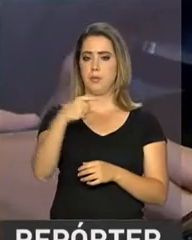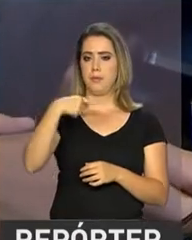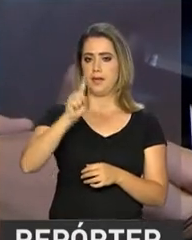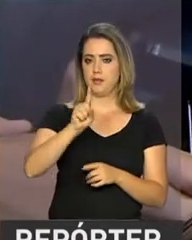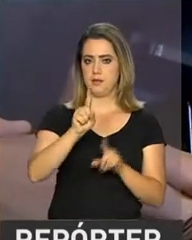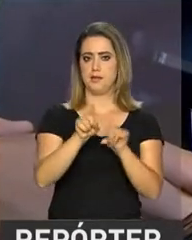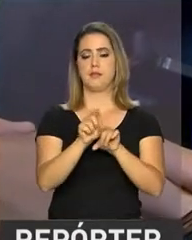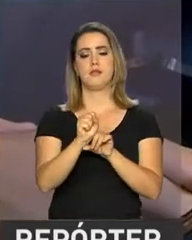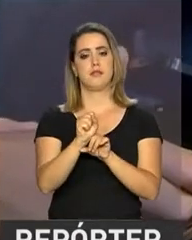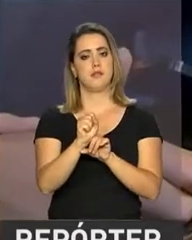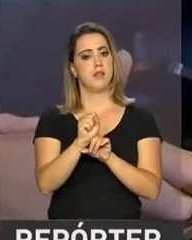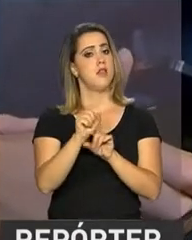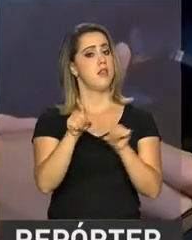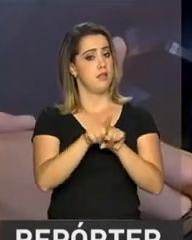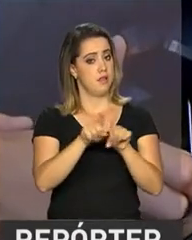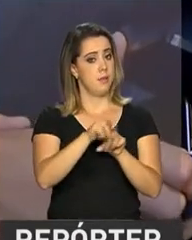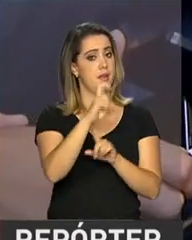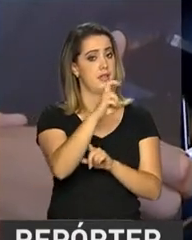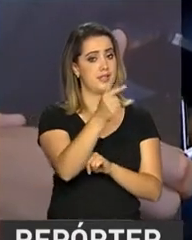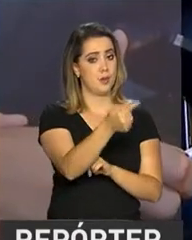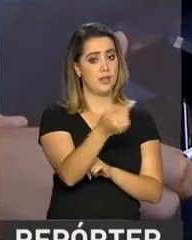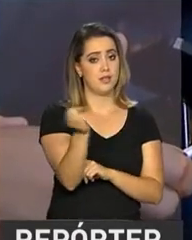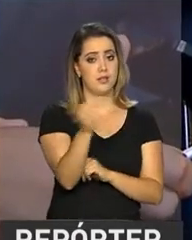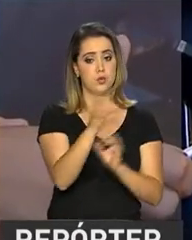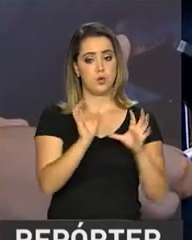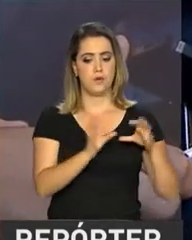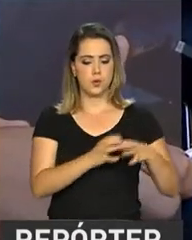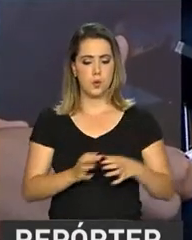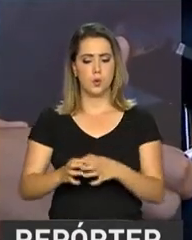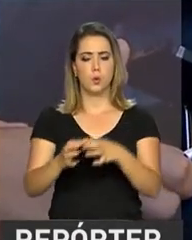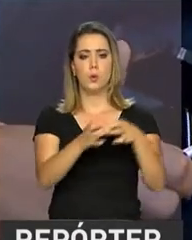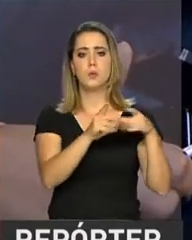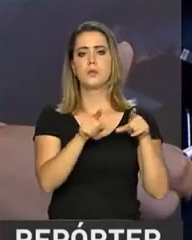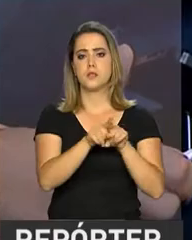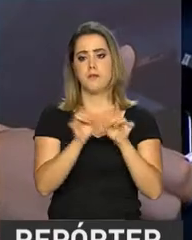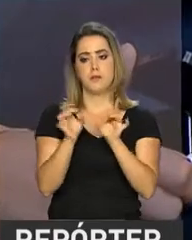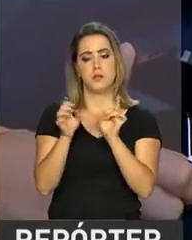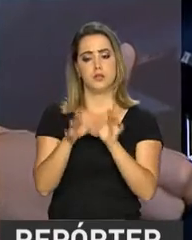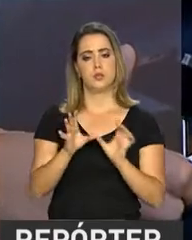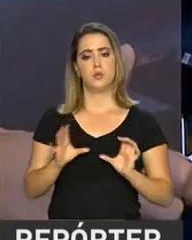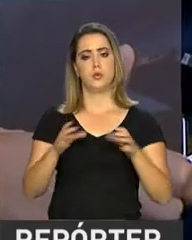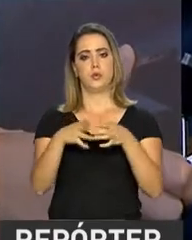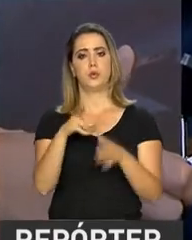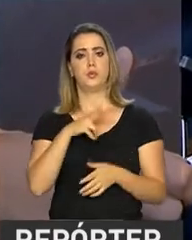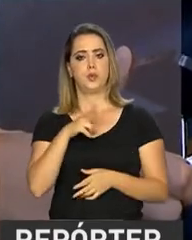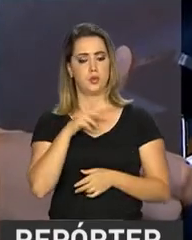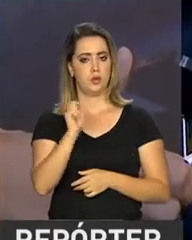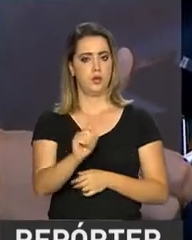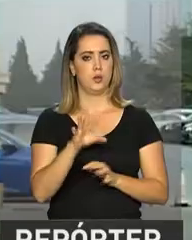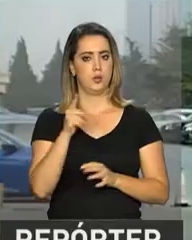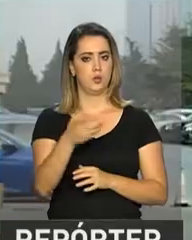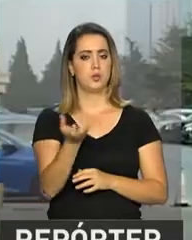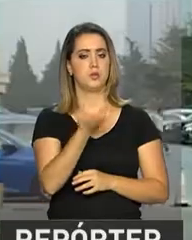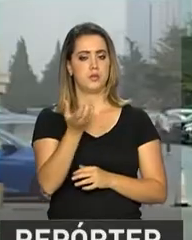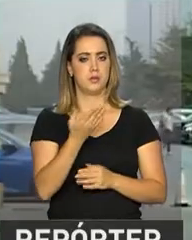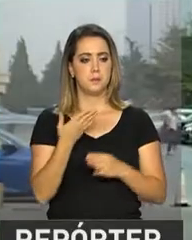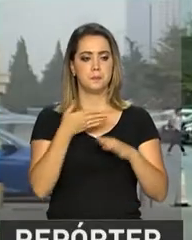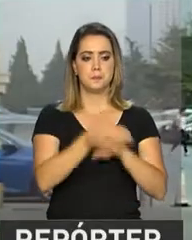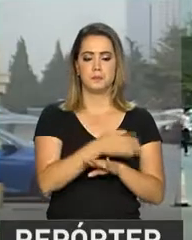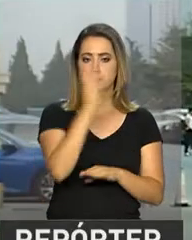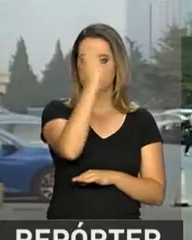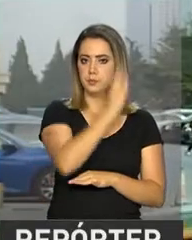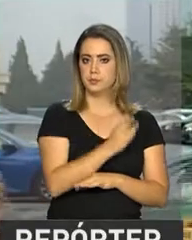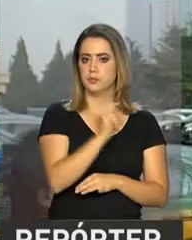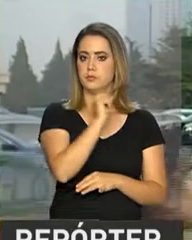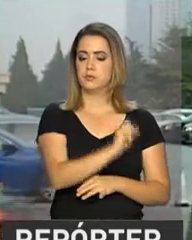57 novos setores que estão colocados à disposição da iniciativa privada. Todos eles revelaram interesse. O ministro